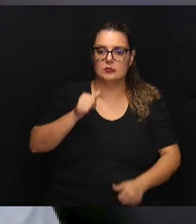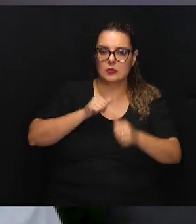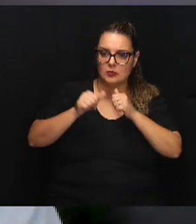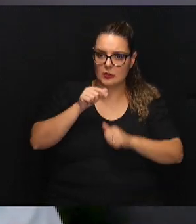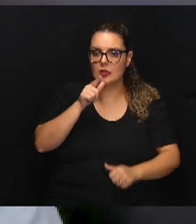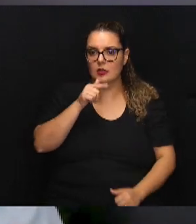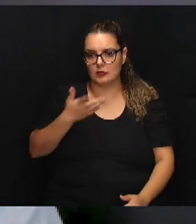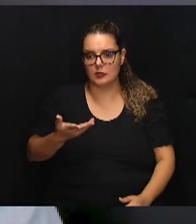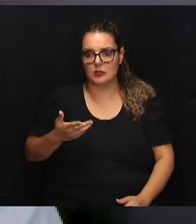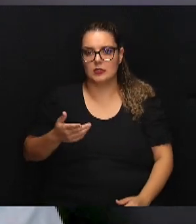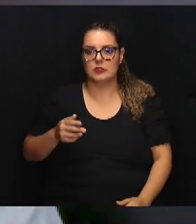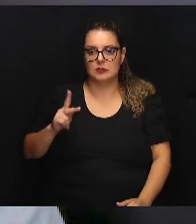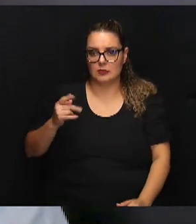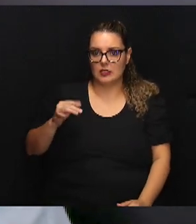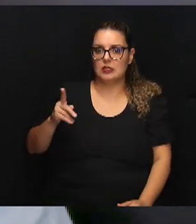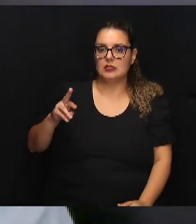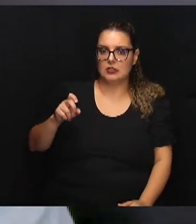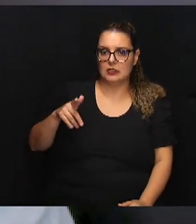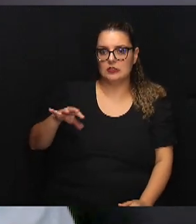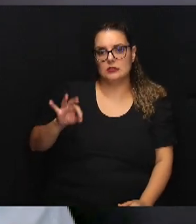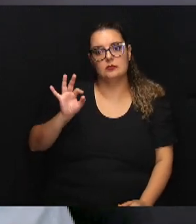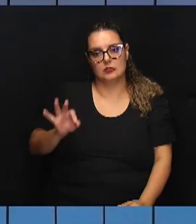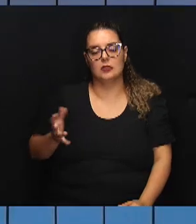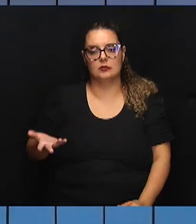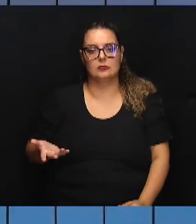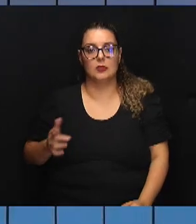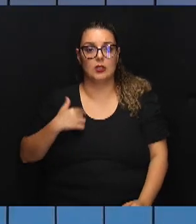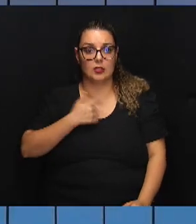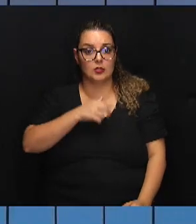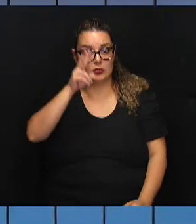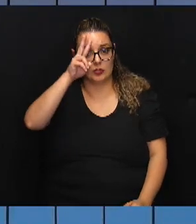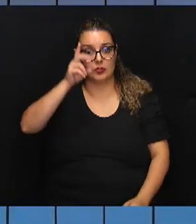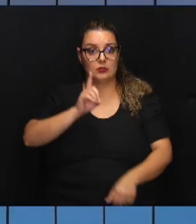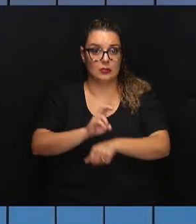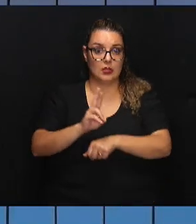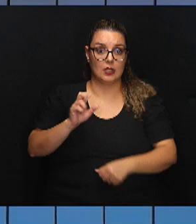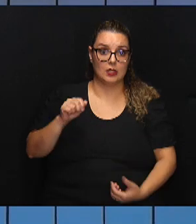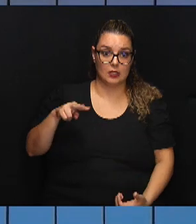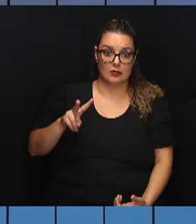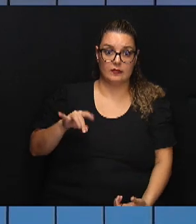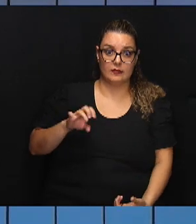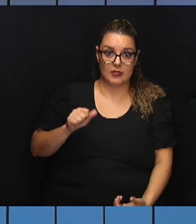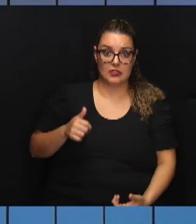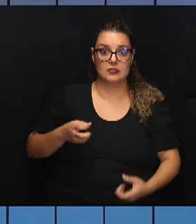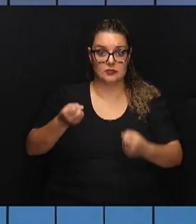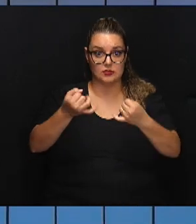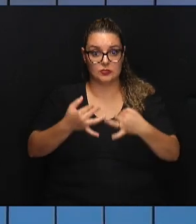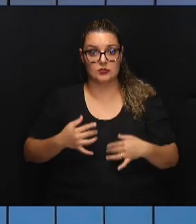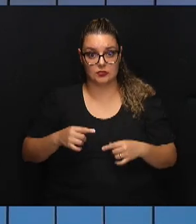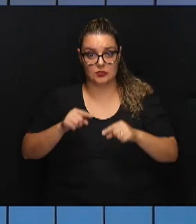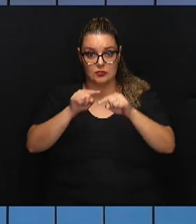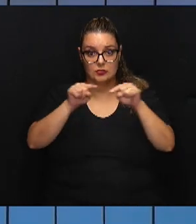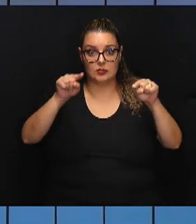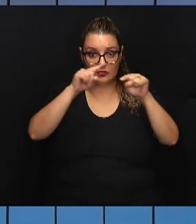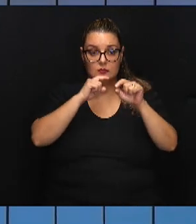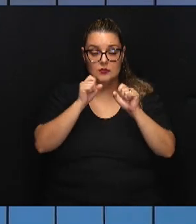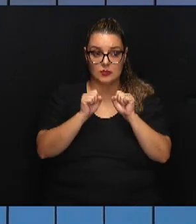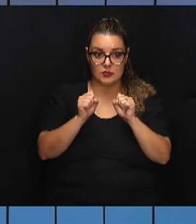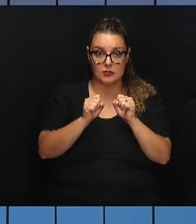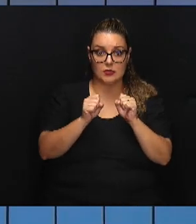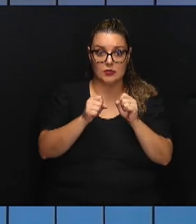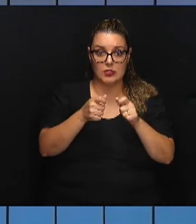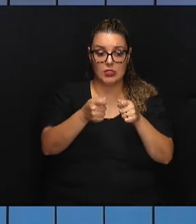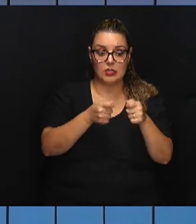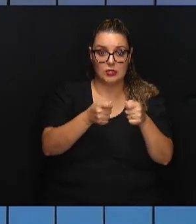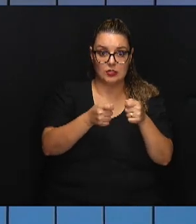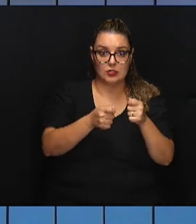sempre a hidratação de maneira adequada. A gente lembra aqui, doutor, que a Anvisa orienta que o ar, né, condicionado, ele fique